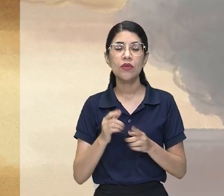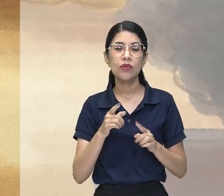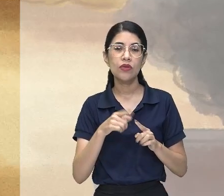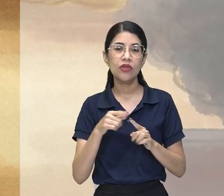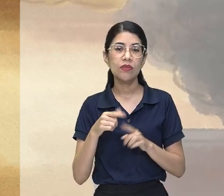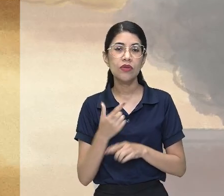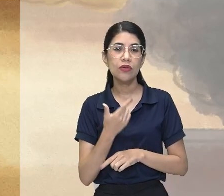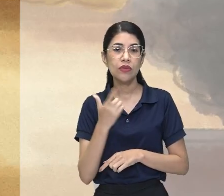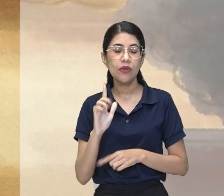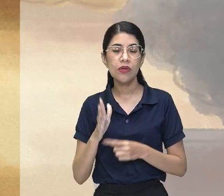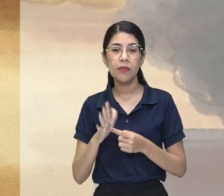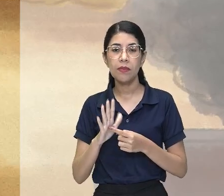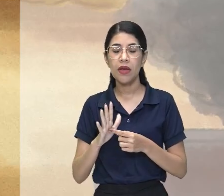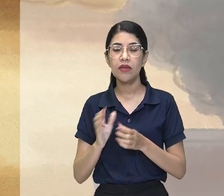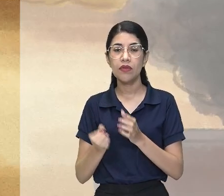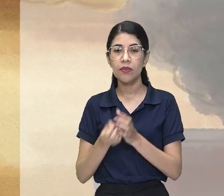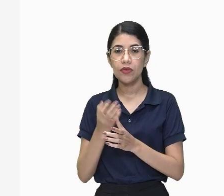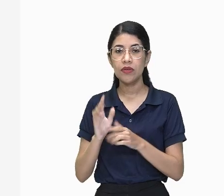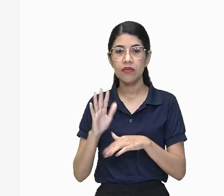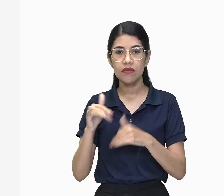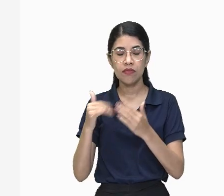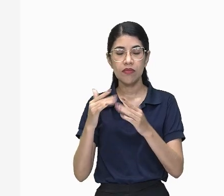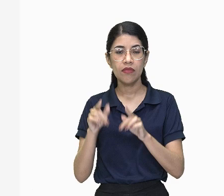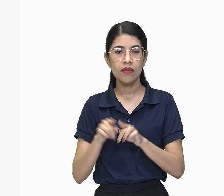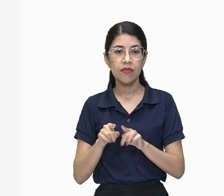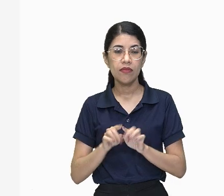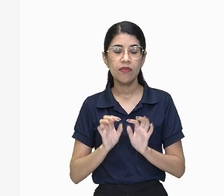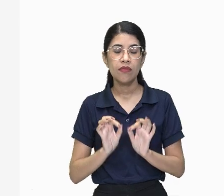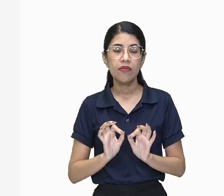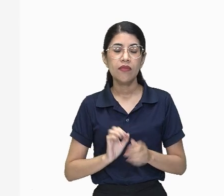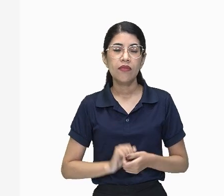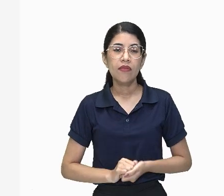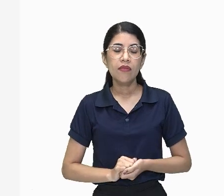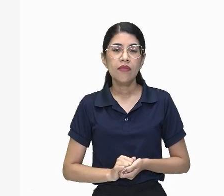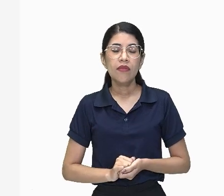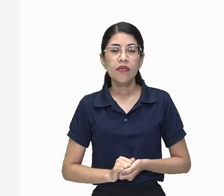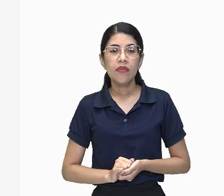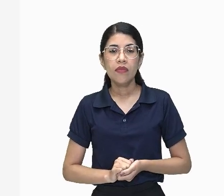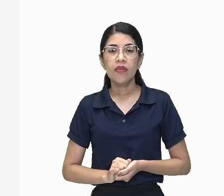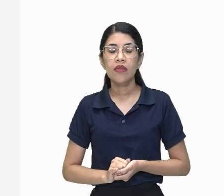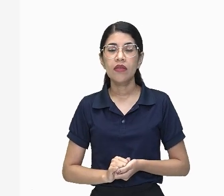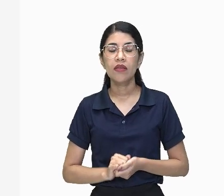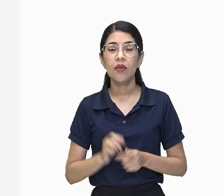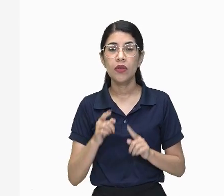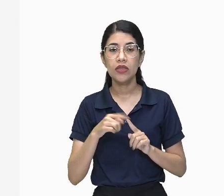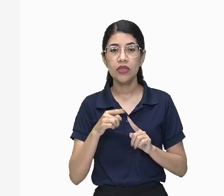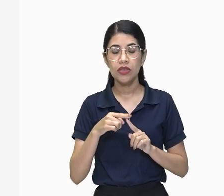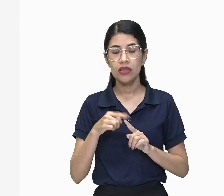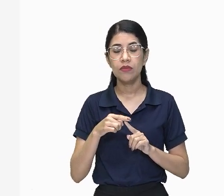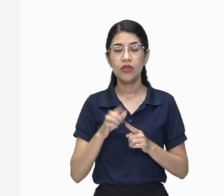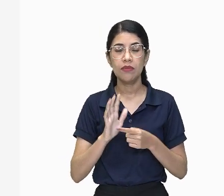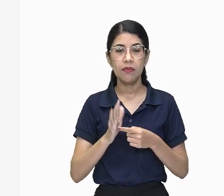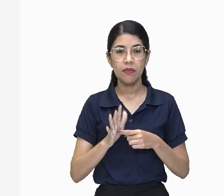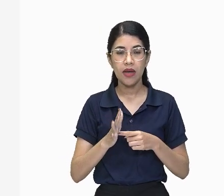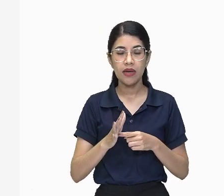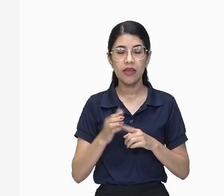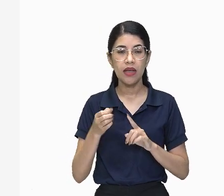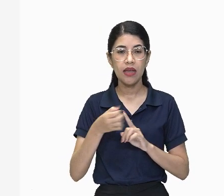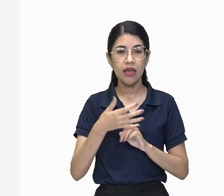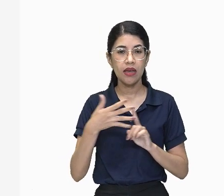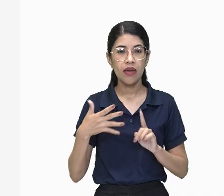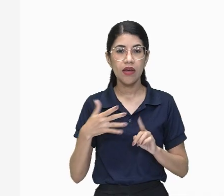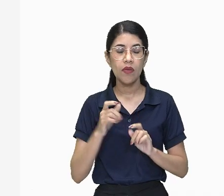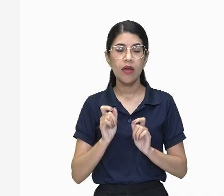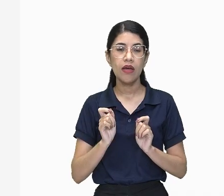que vieram depois, mais modernas. Bem, a máquina térmica ou as máquinas térmicas são